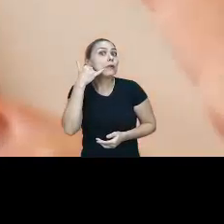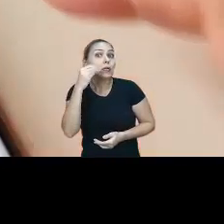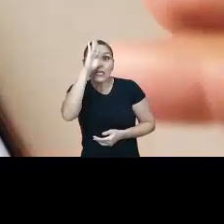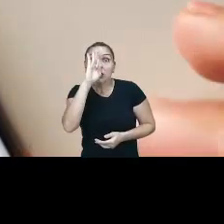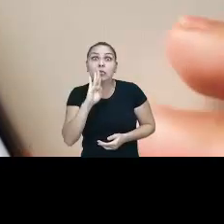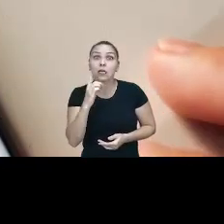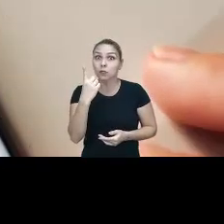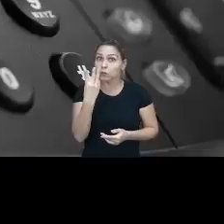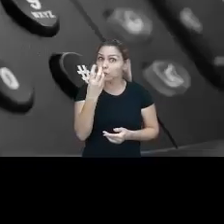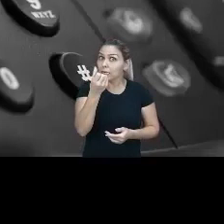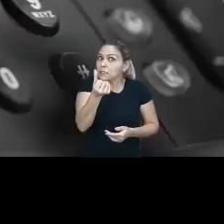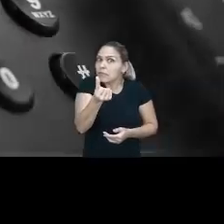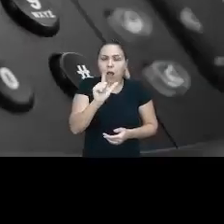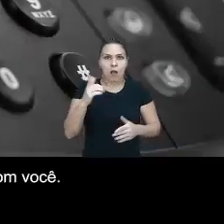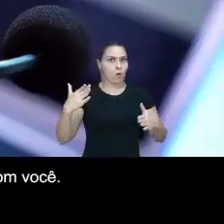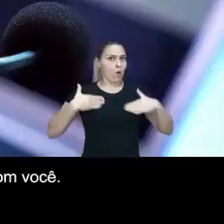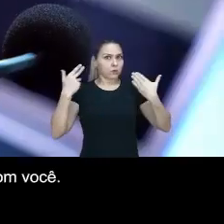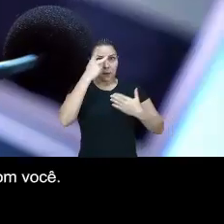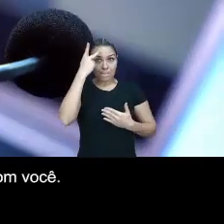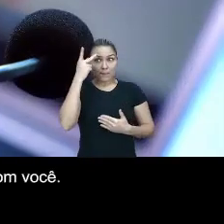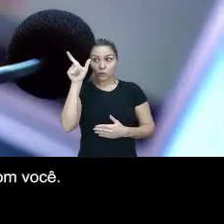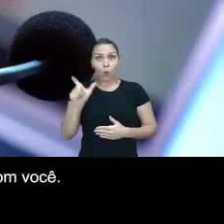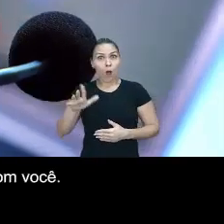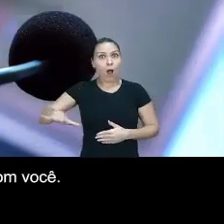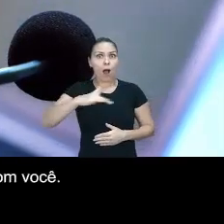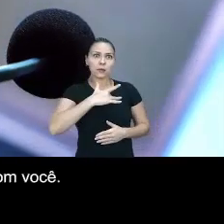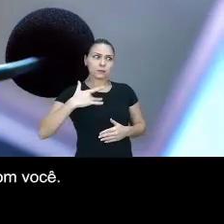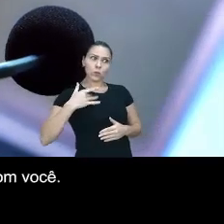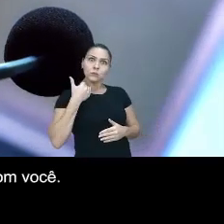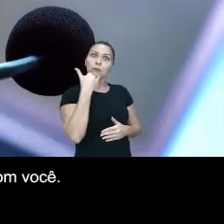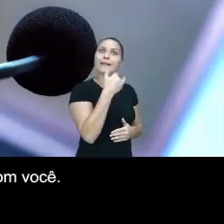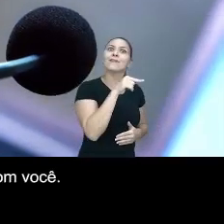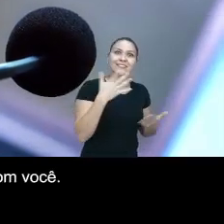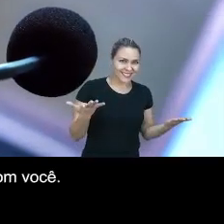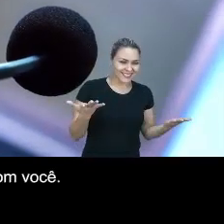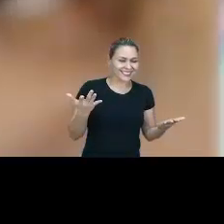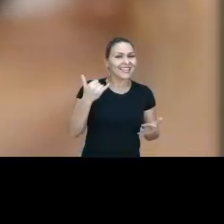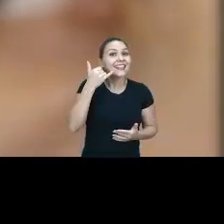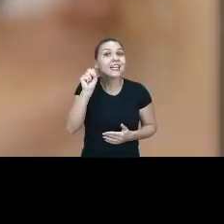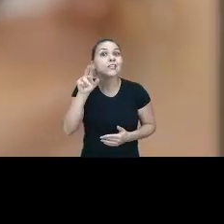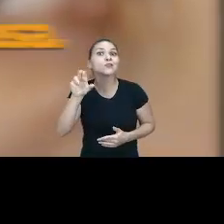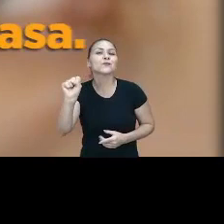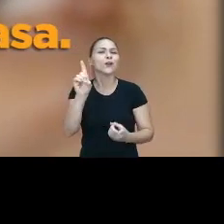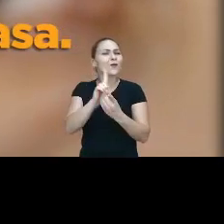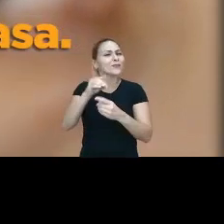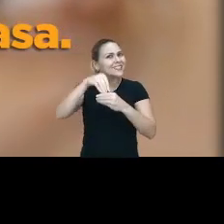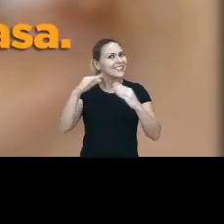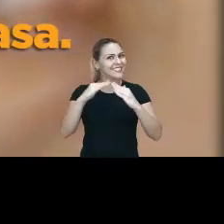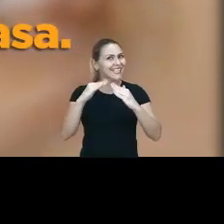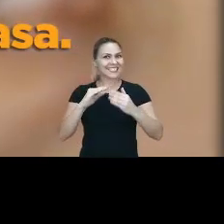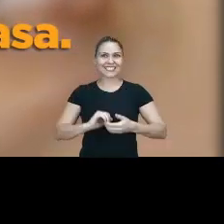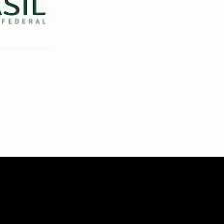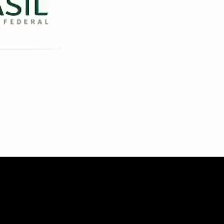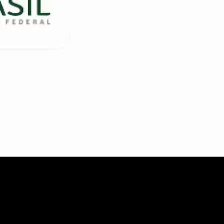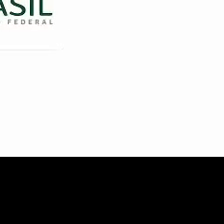61 99380031 ou ligue de graça para 136. E não se assuste caso o Disque Saúde entre em contato com você. TeleSUS. Consulta sem